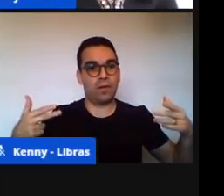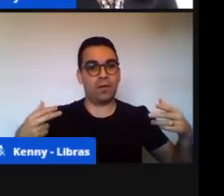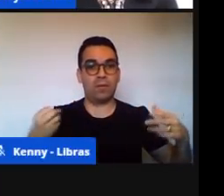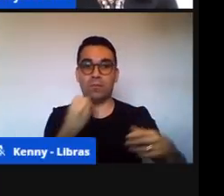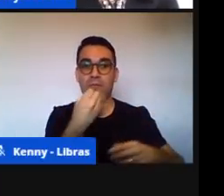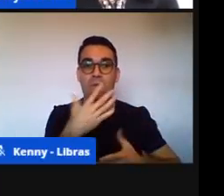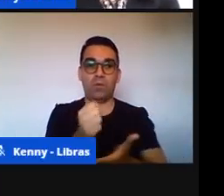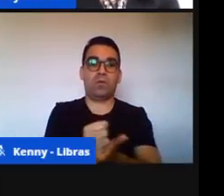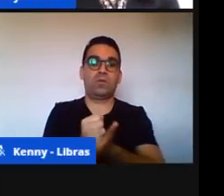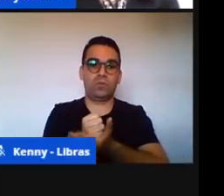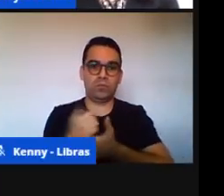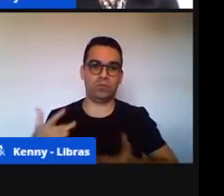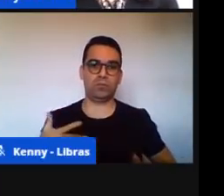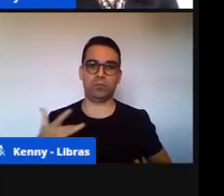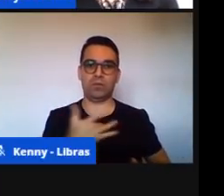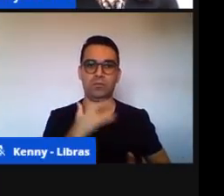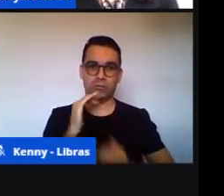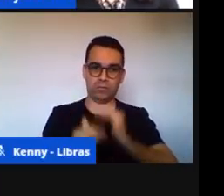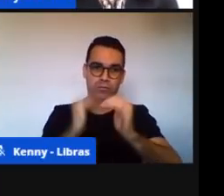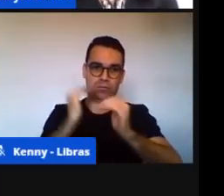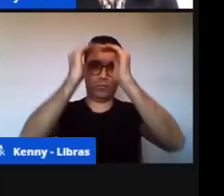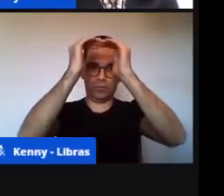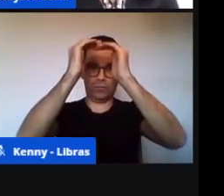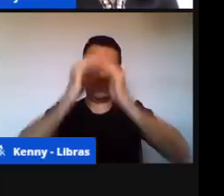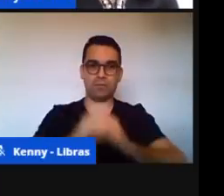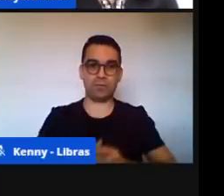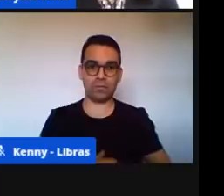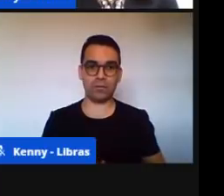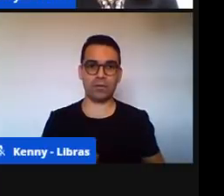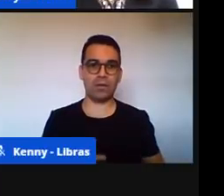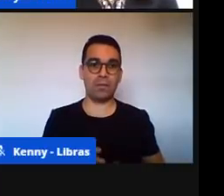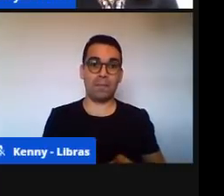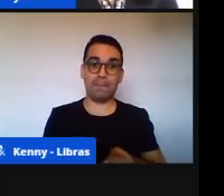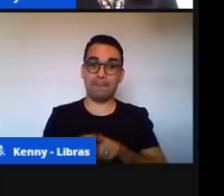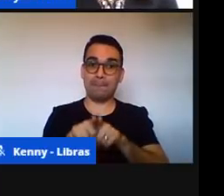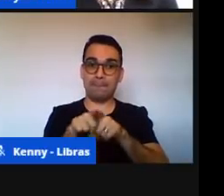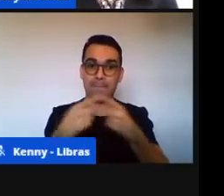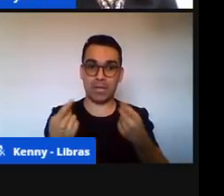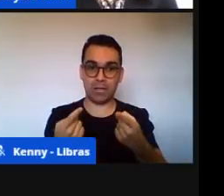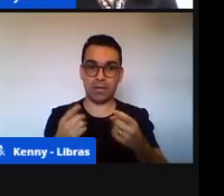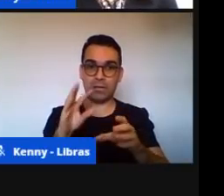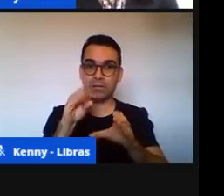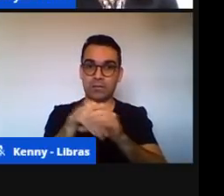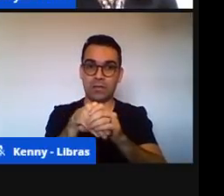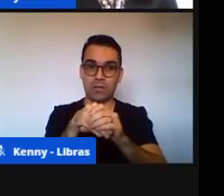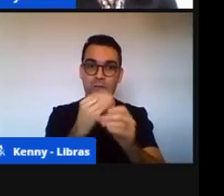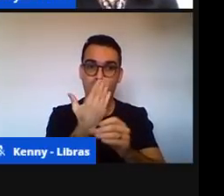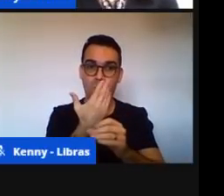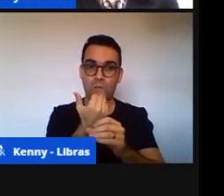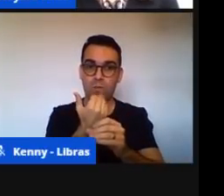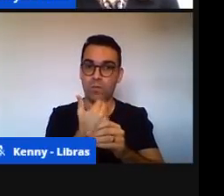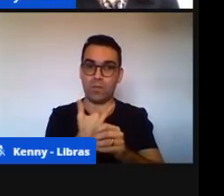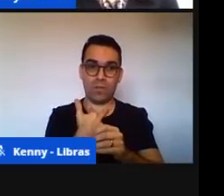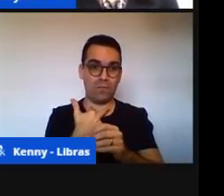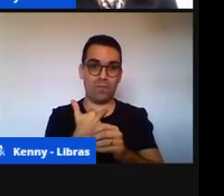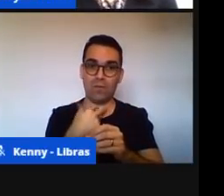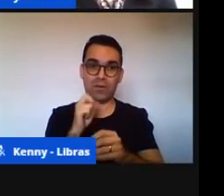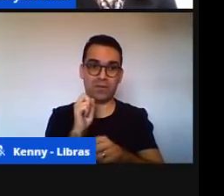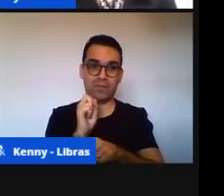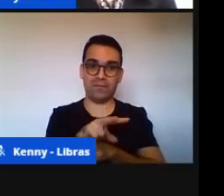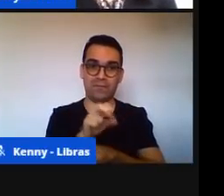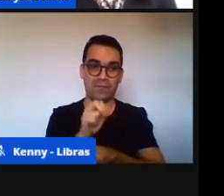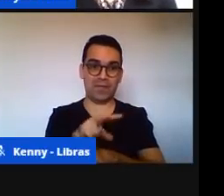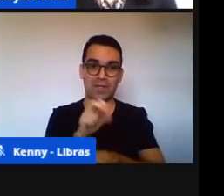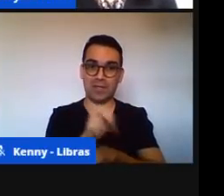gente oferecer o melhor alimento se no final, quando terminar o consumo, essa pessoa vai ficar doente.